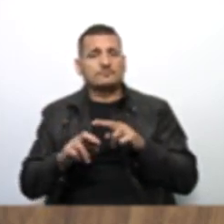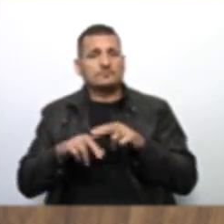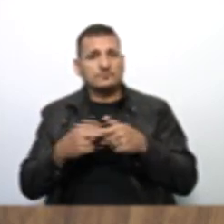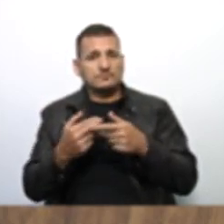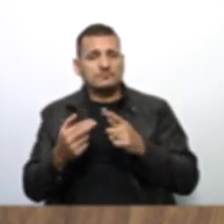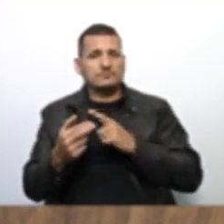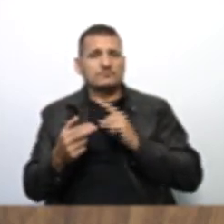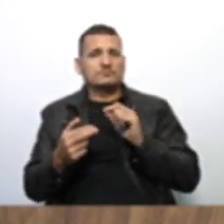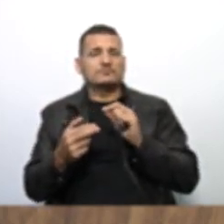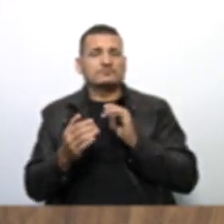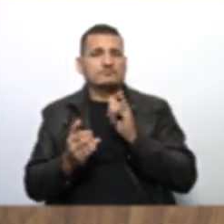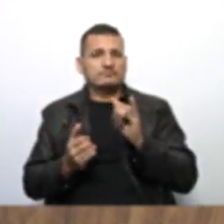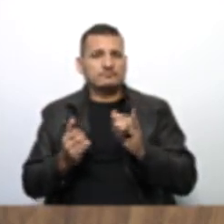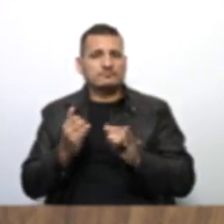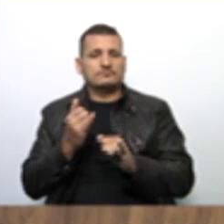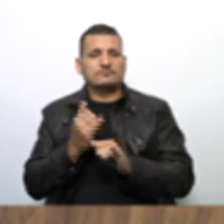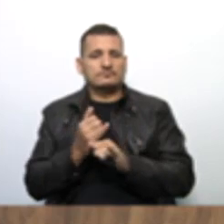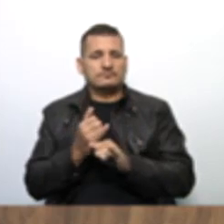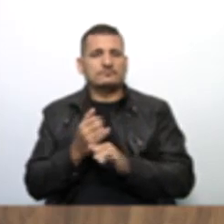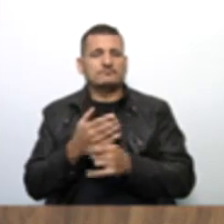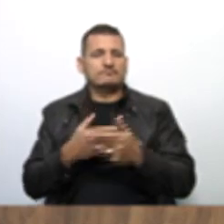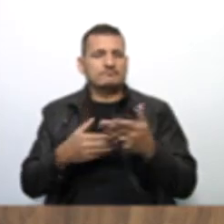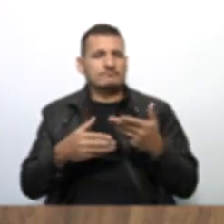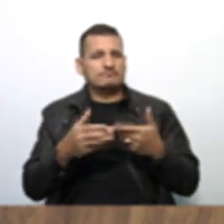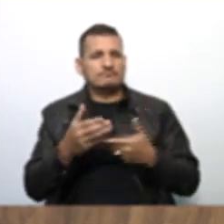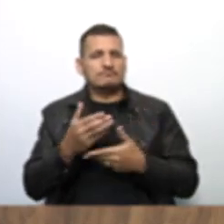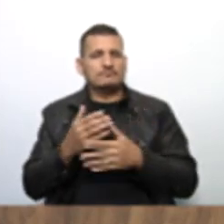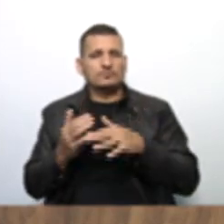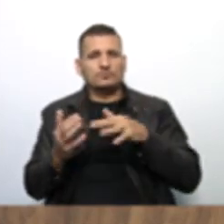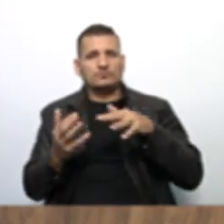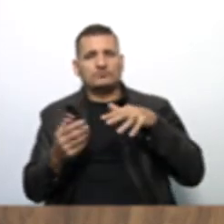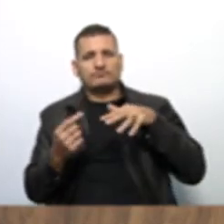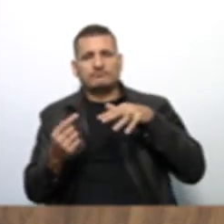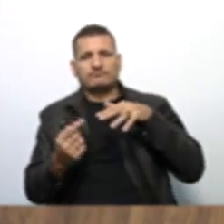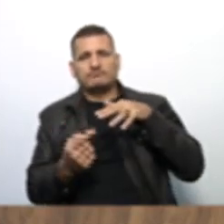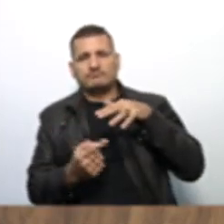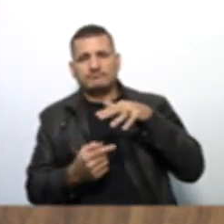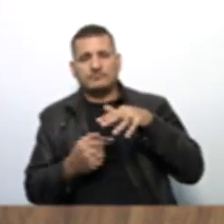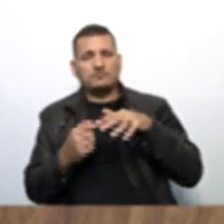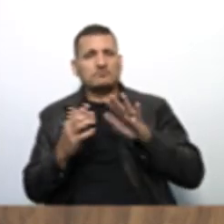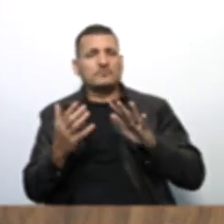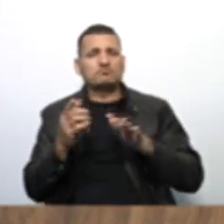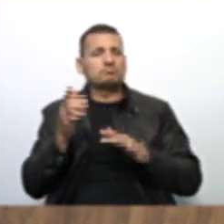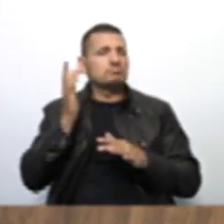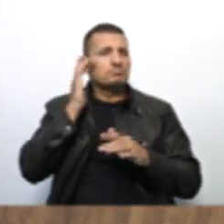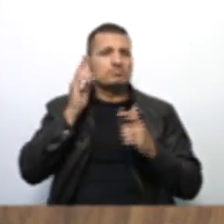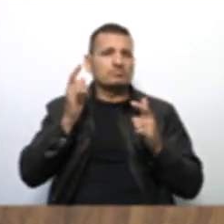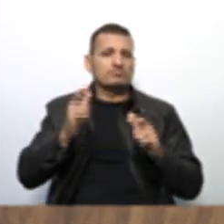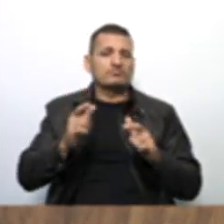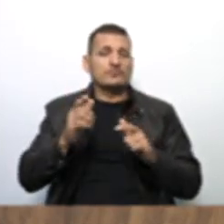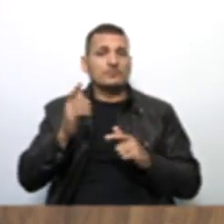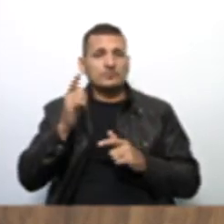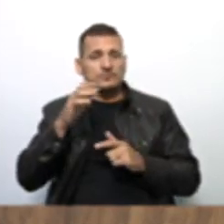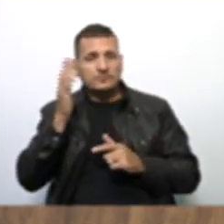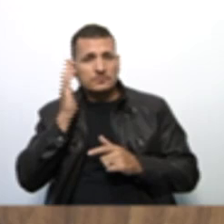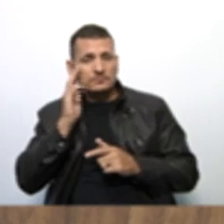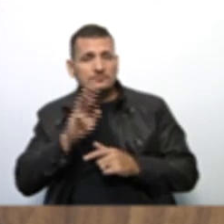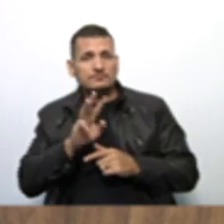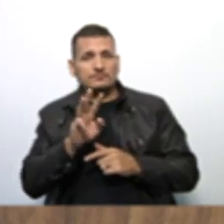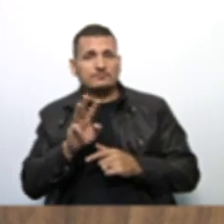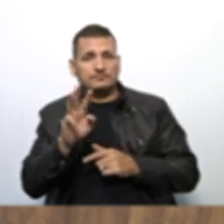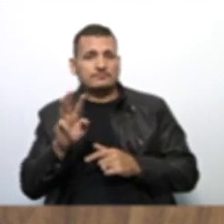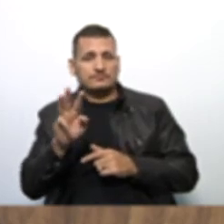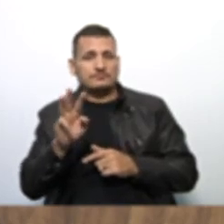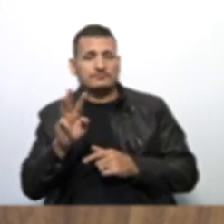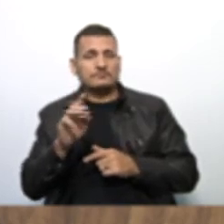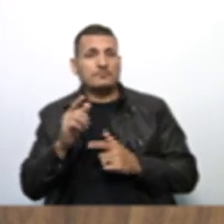da internet, compartilhando vários recursos no mundo todo. E às vezes você não sabe nem onde que está aquilo. Você consegue saber um site pela